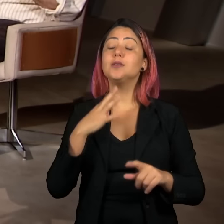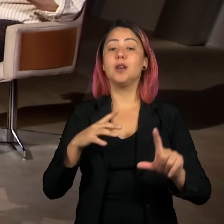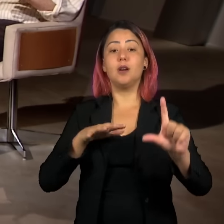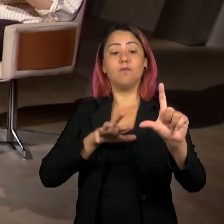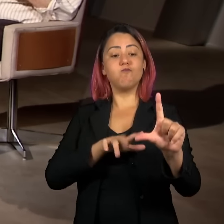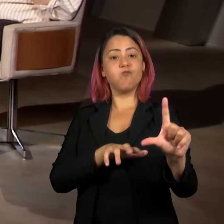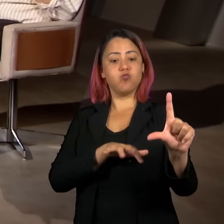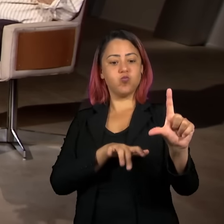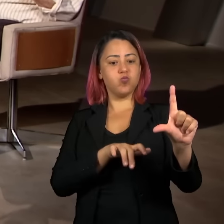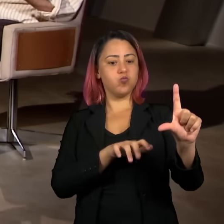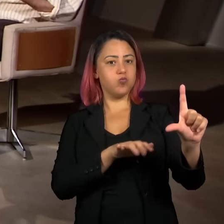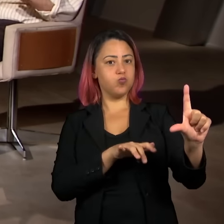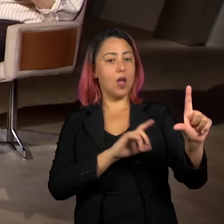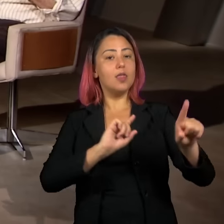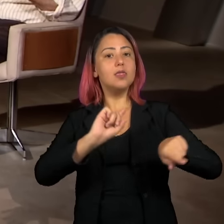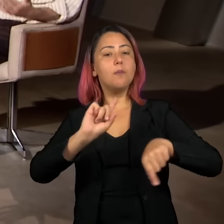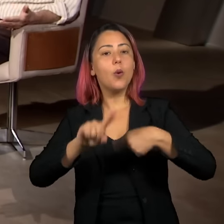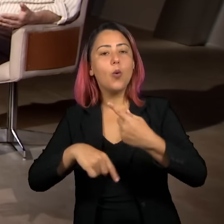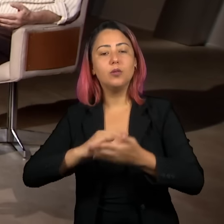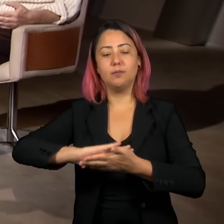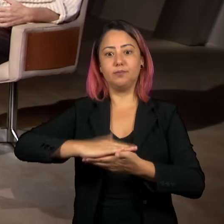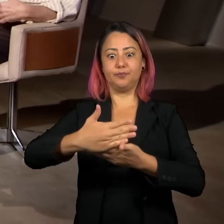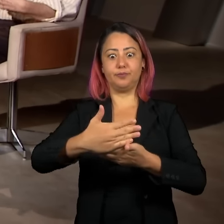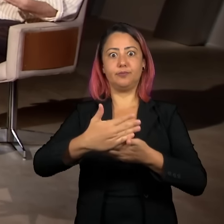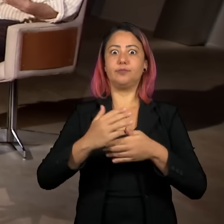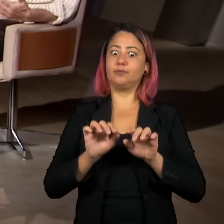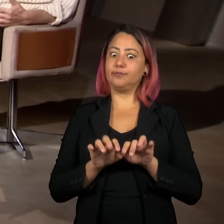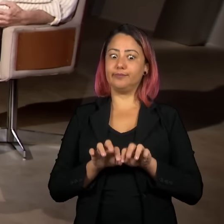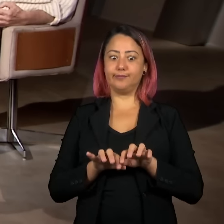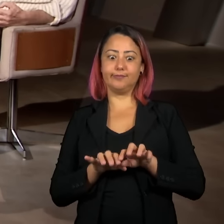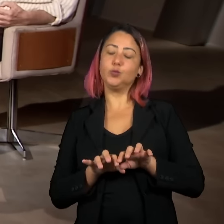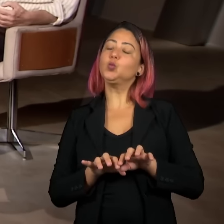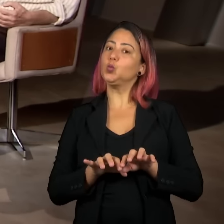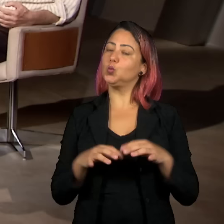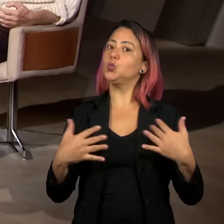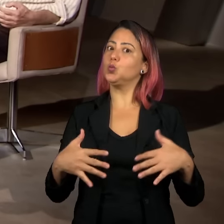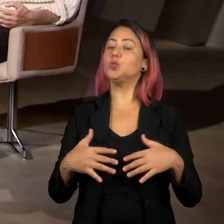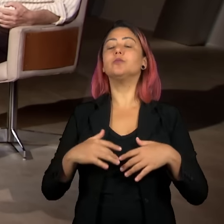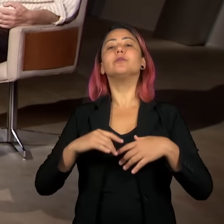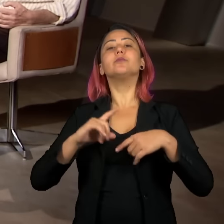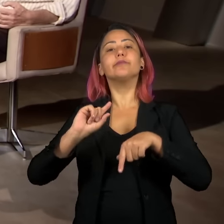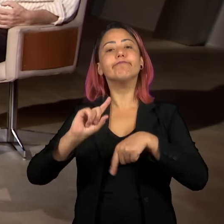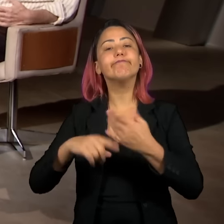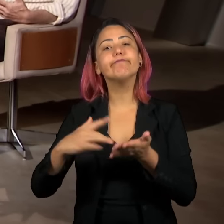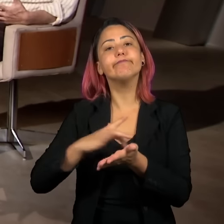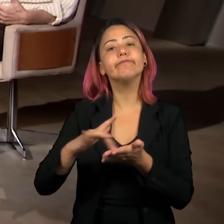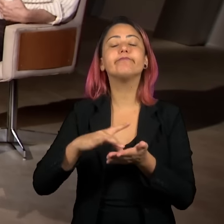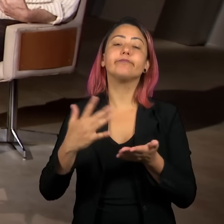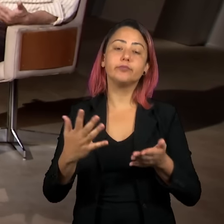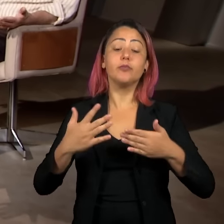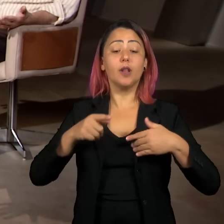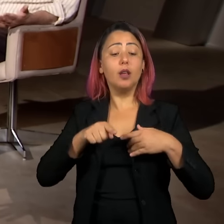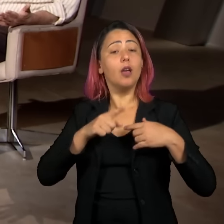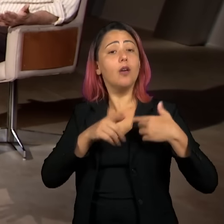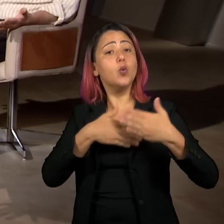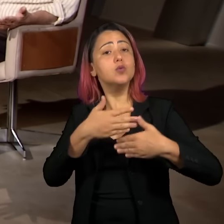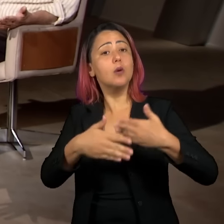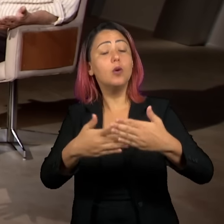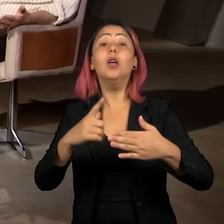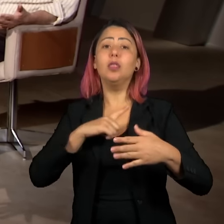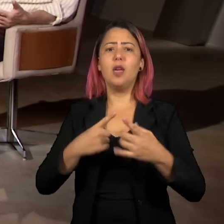brincadeira era outra né outra tipo de atividade que a gente podia desenvolver e com isso então a gente fez